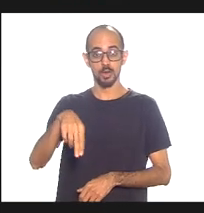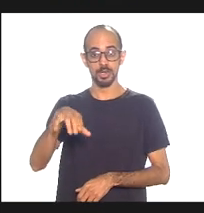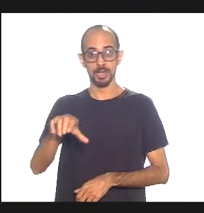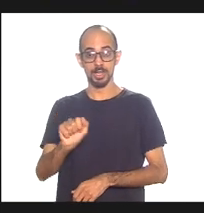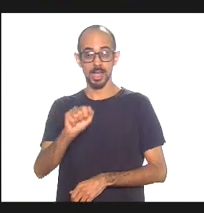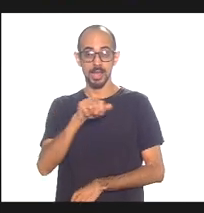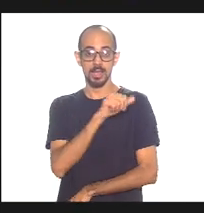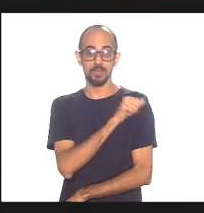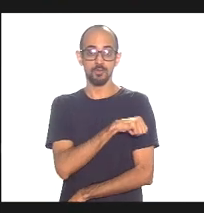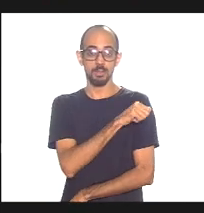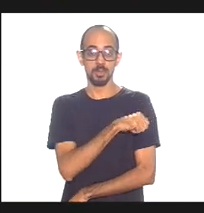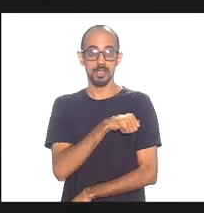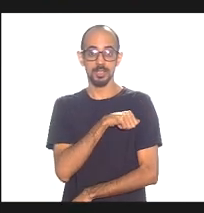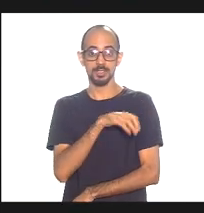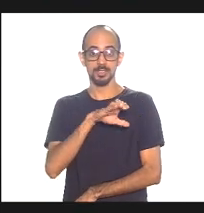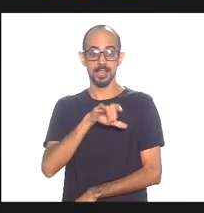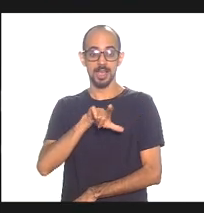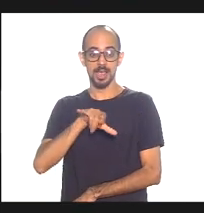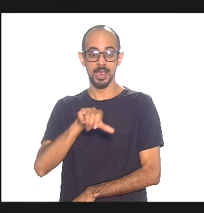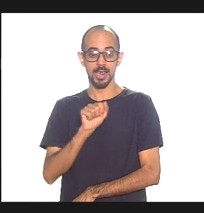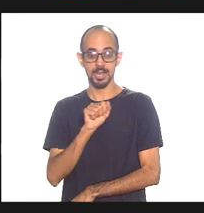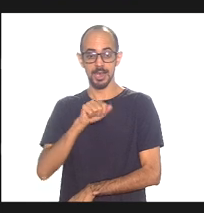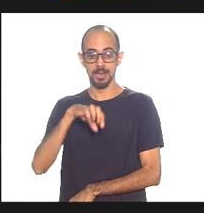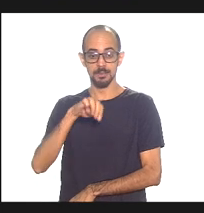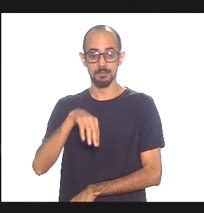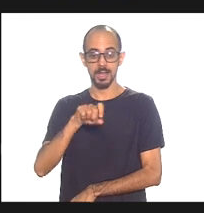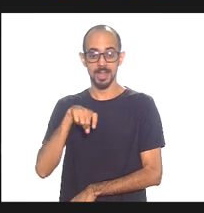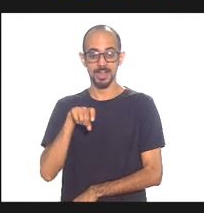enfermeira Rejane, Célia, Max,